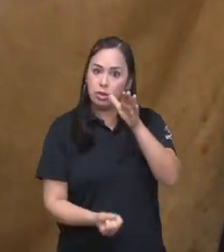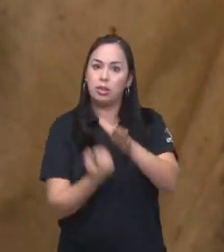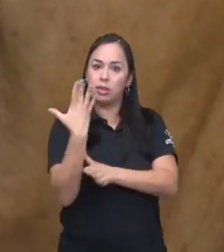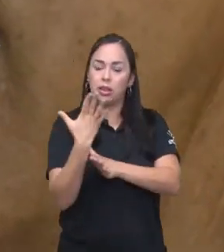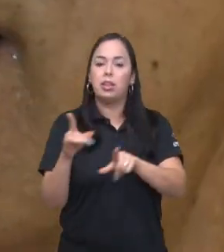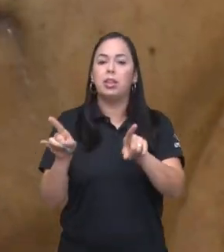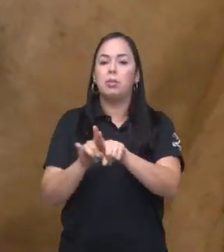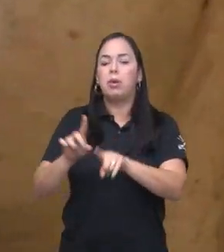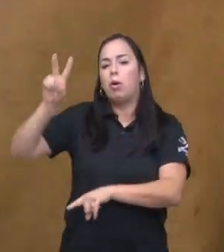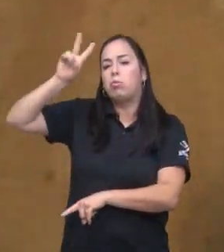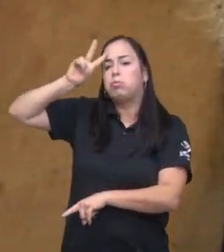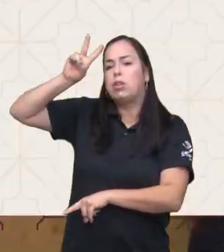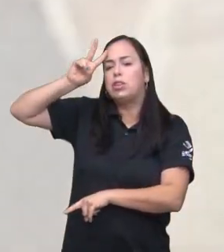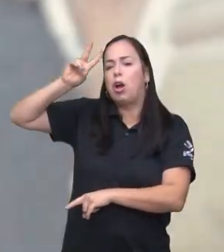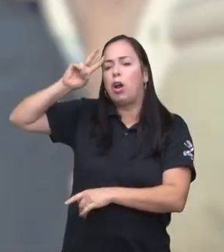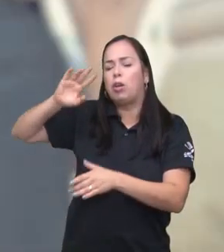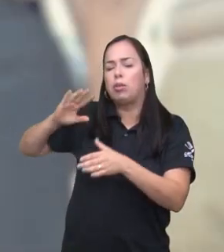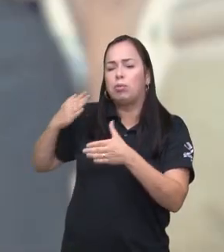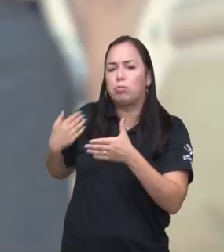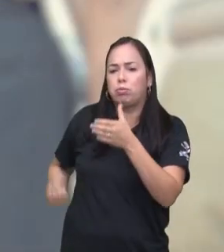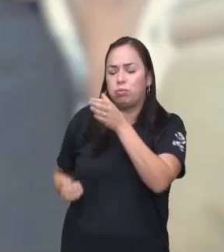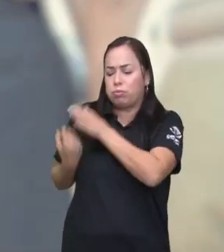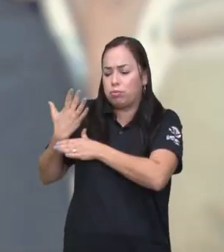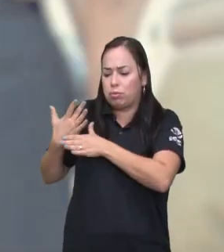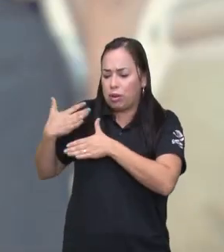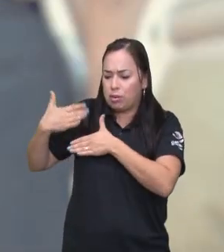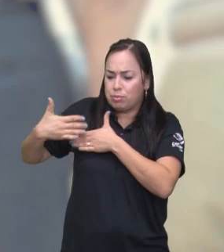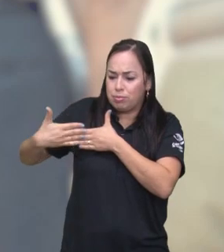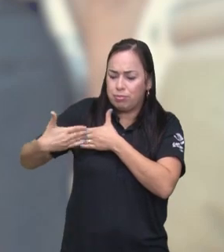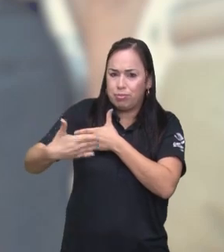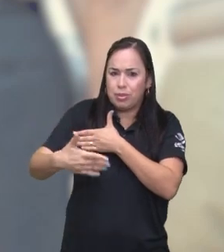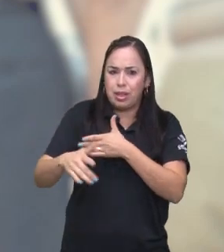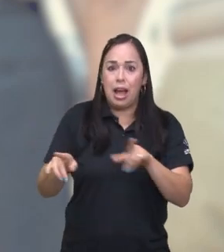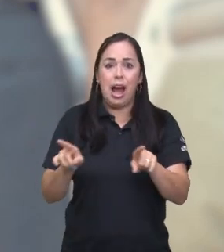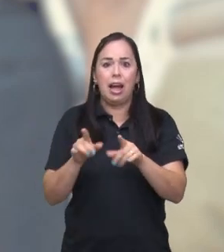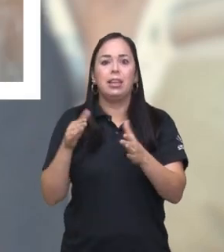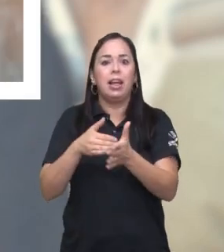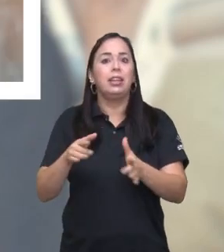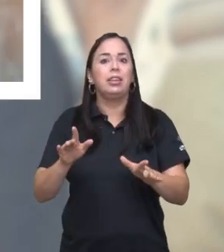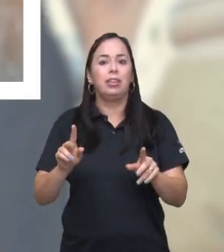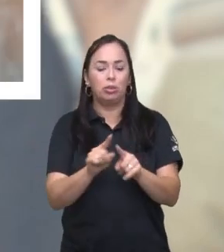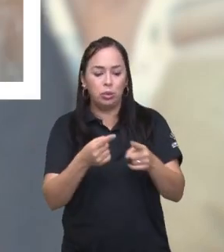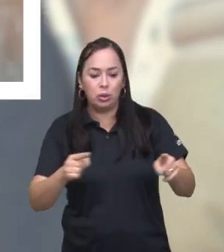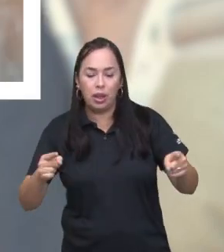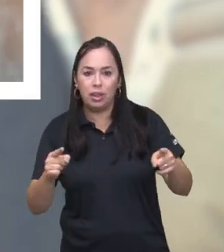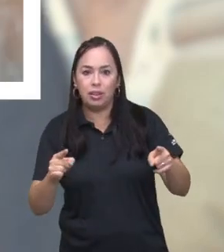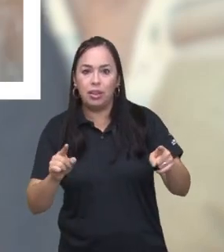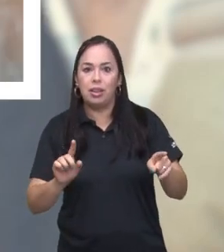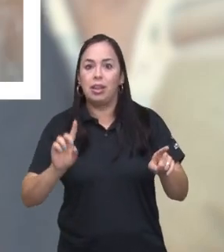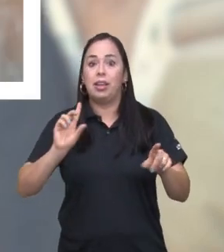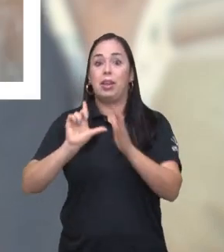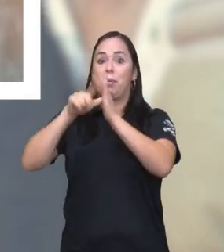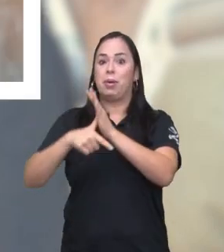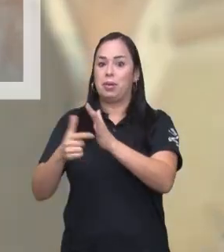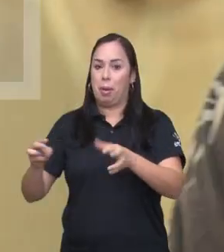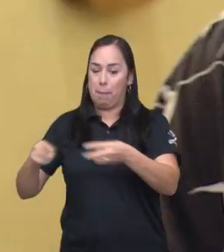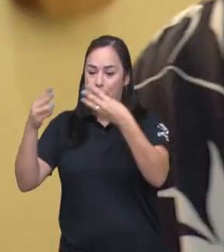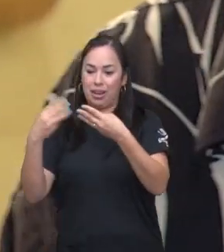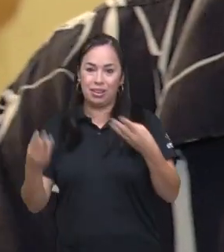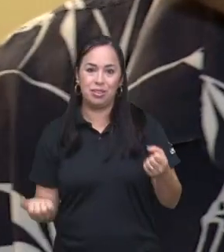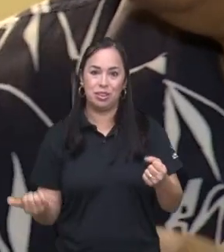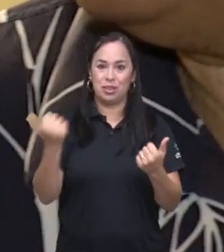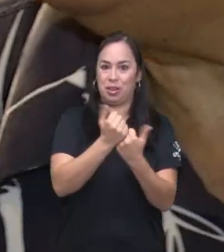a história da inauguração, até quando o churrasco da tradicional festa do trabalhador foi substituído pela macarronada. Mas